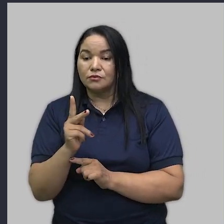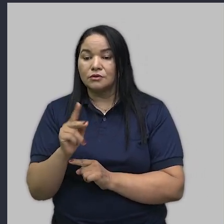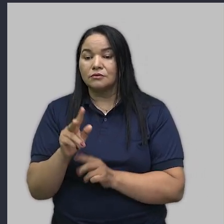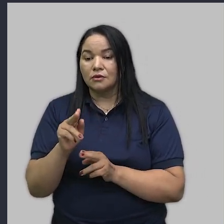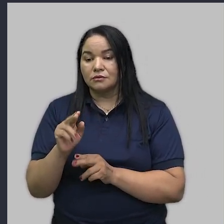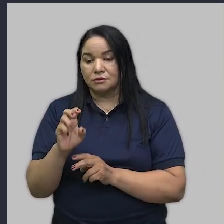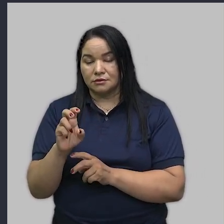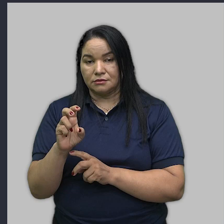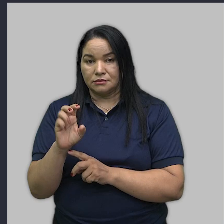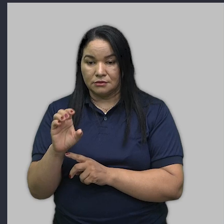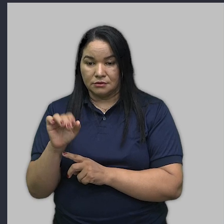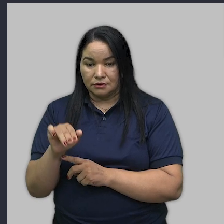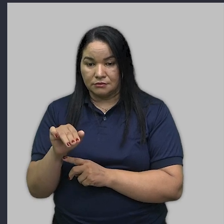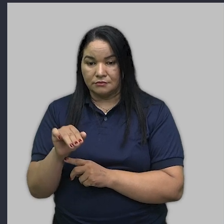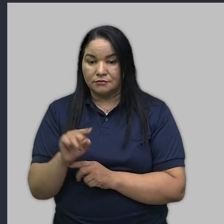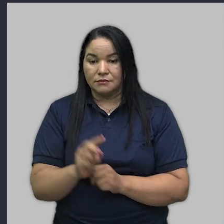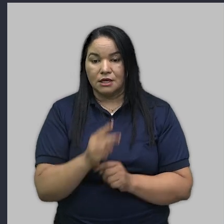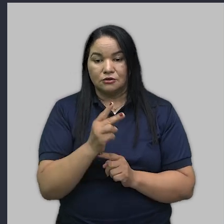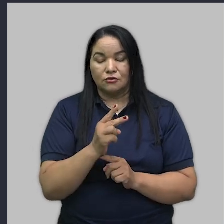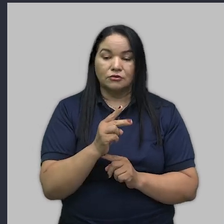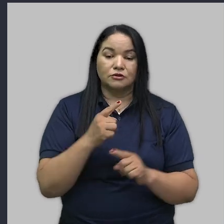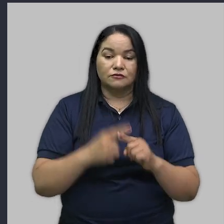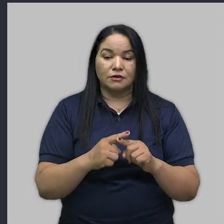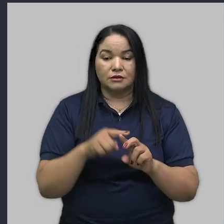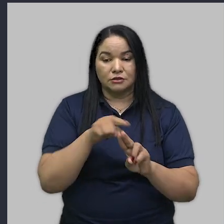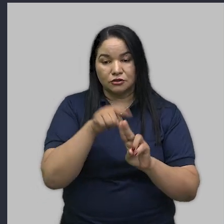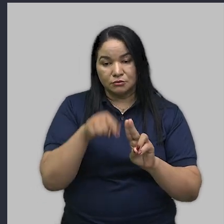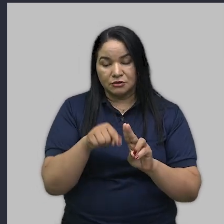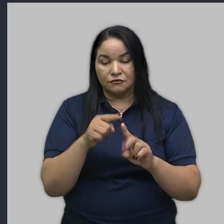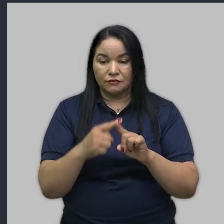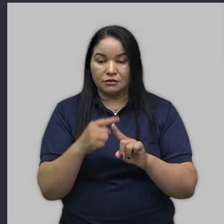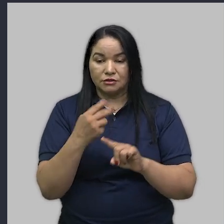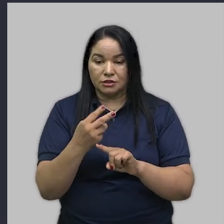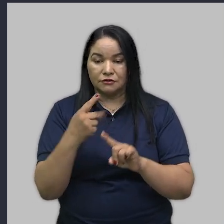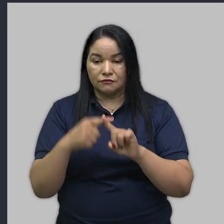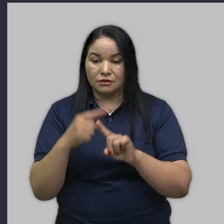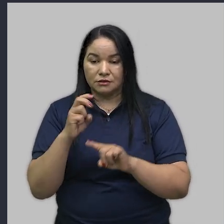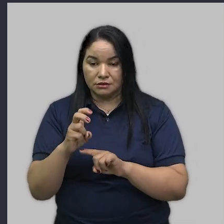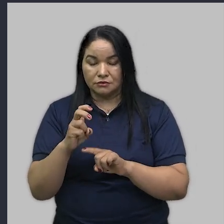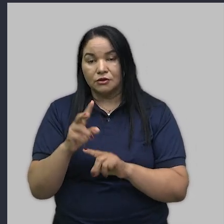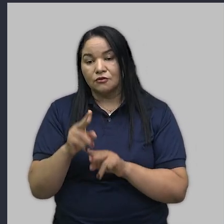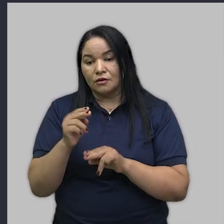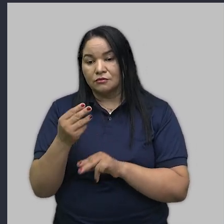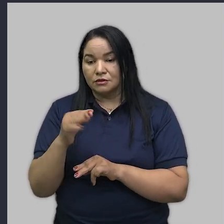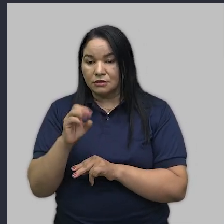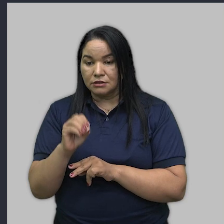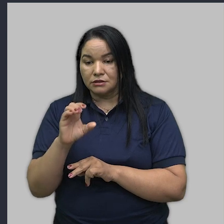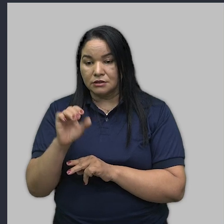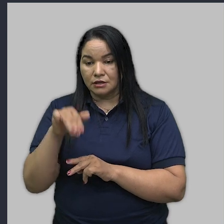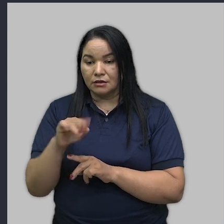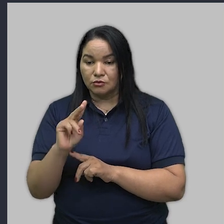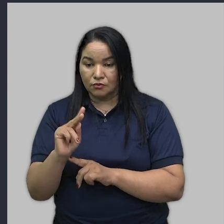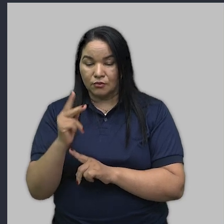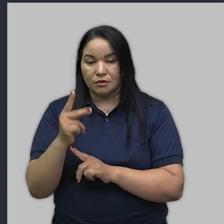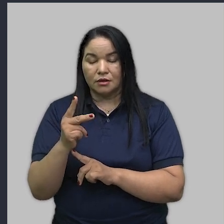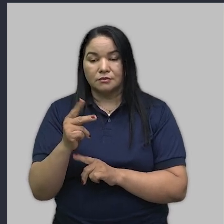centímetros. 2 vezes π vezes 3 vezes 5 igual a 30 centímetros quadrados.